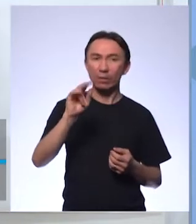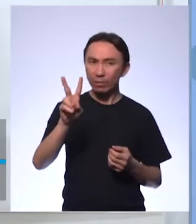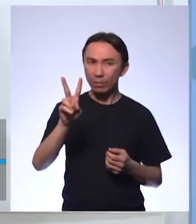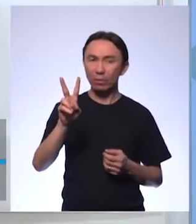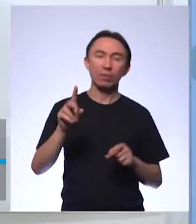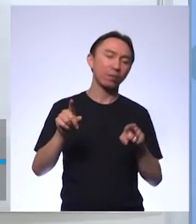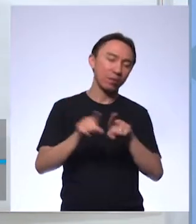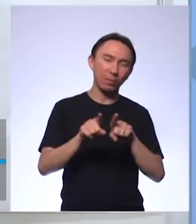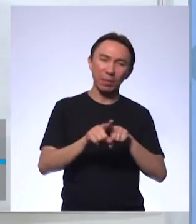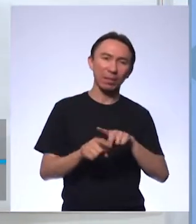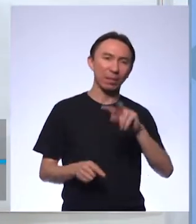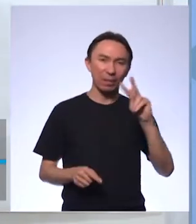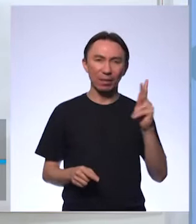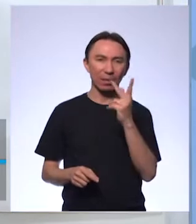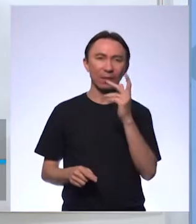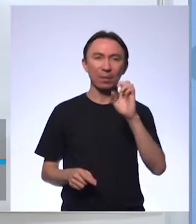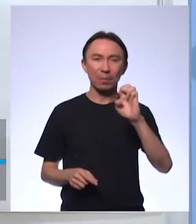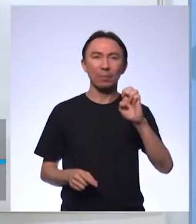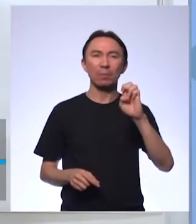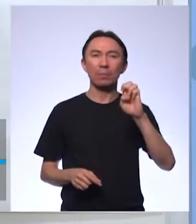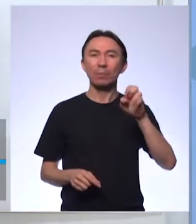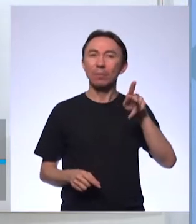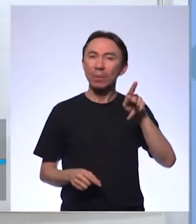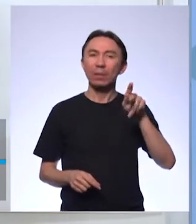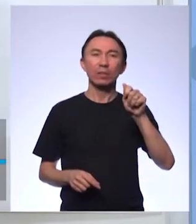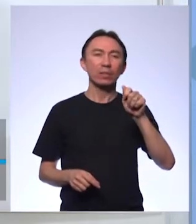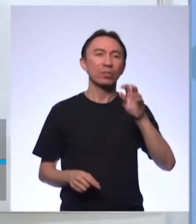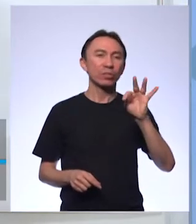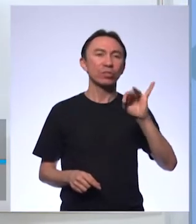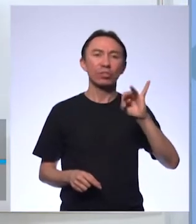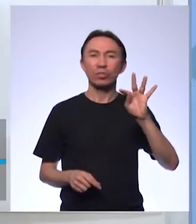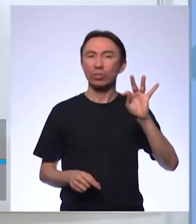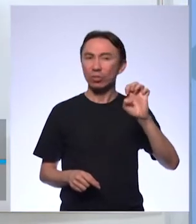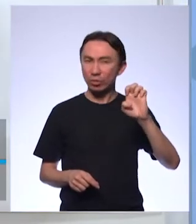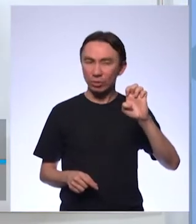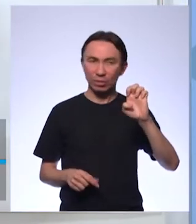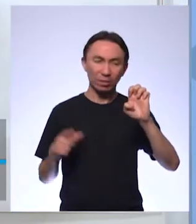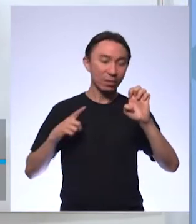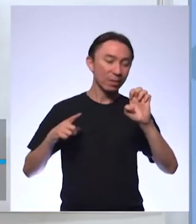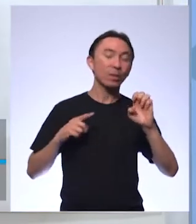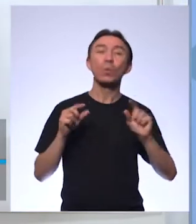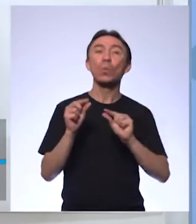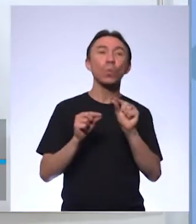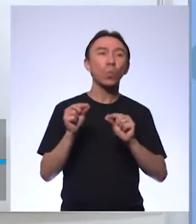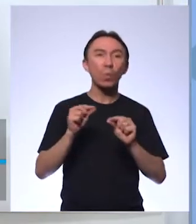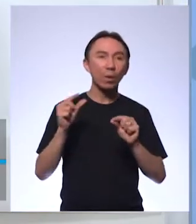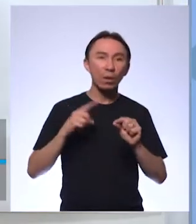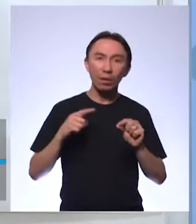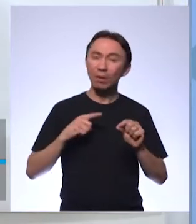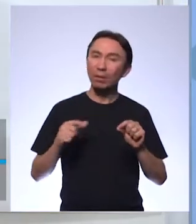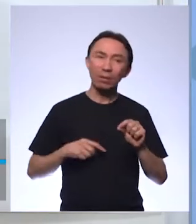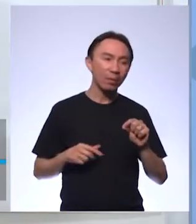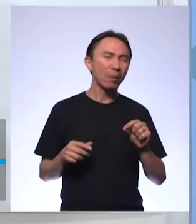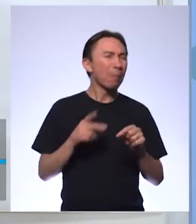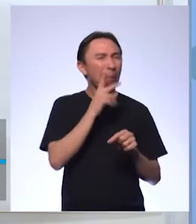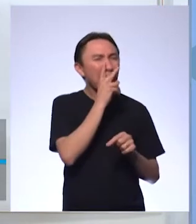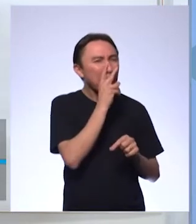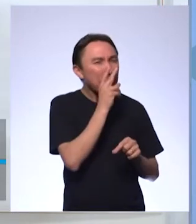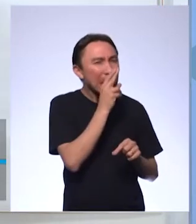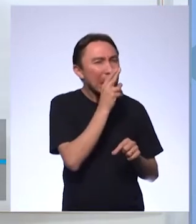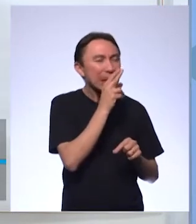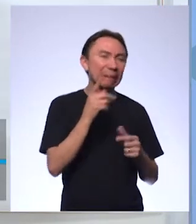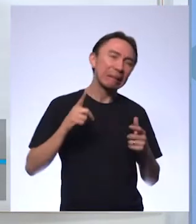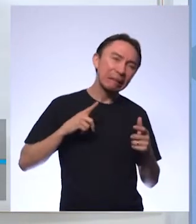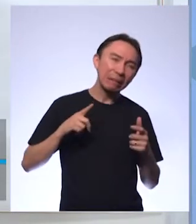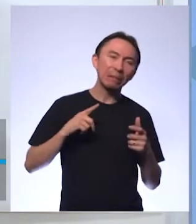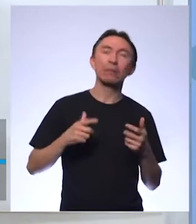a hepatite, eles vão ter formas de, algumas hepatites, né? Vão ter formas de transmissão muito semelhantes, tá? Pode